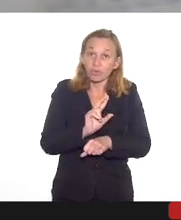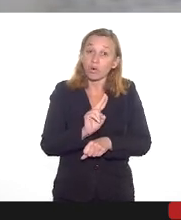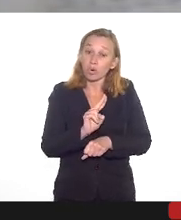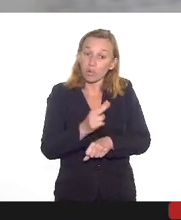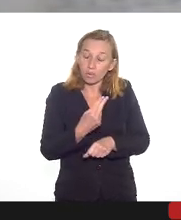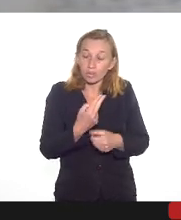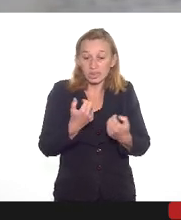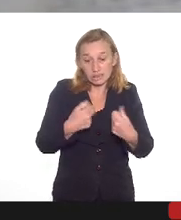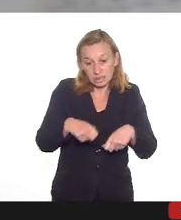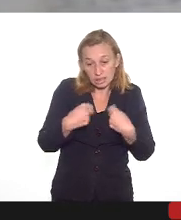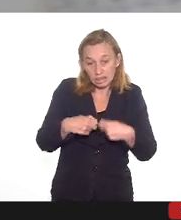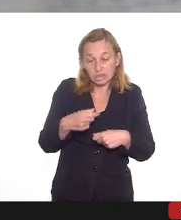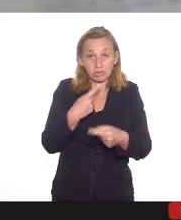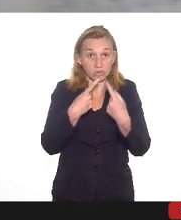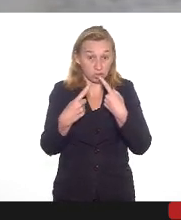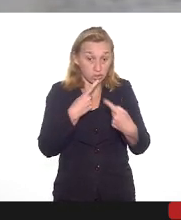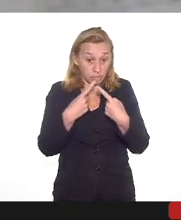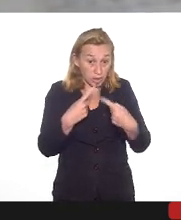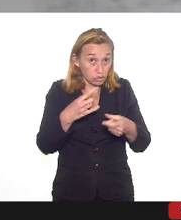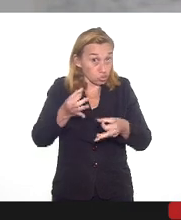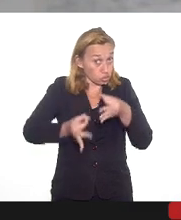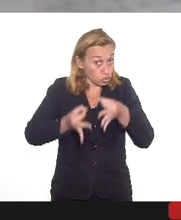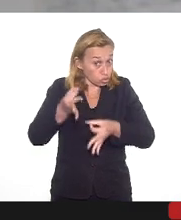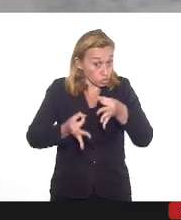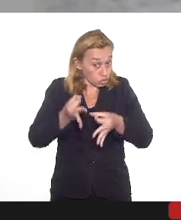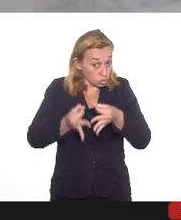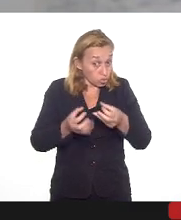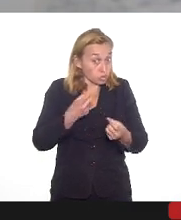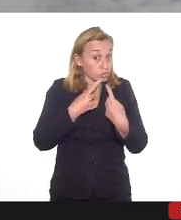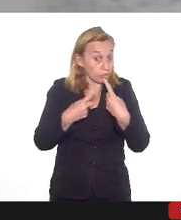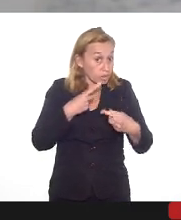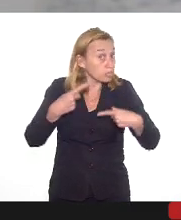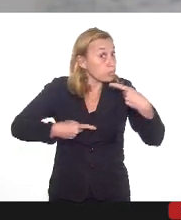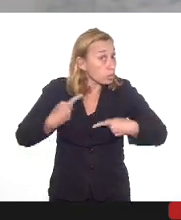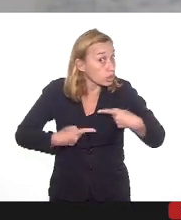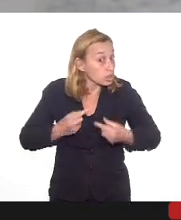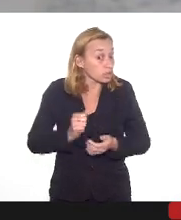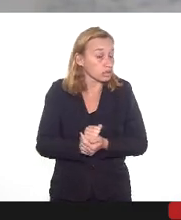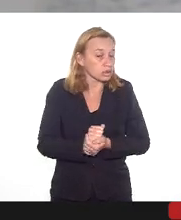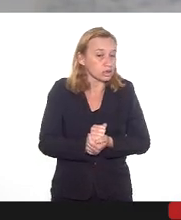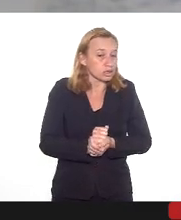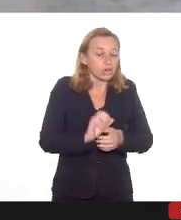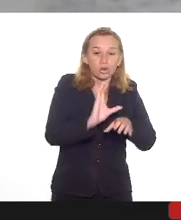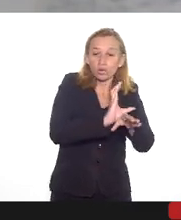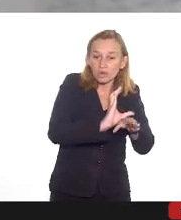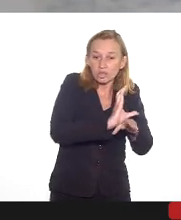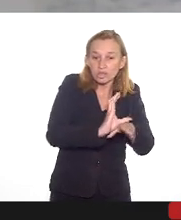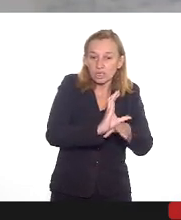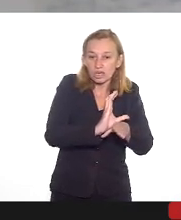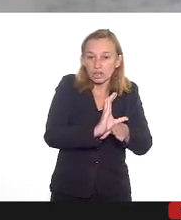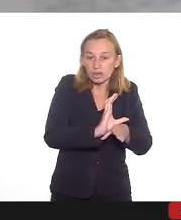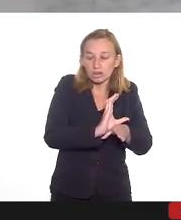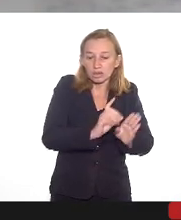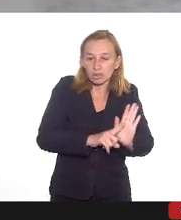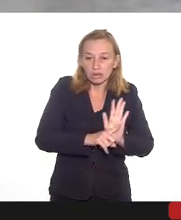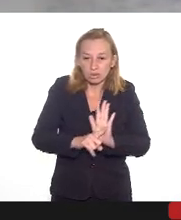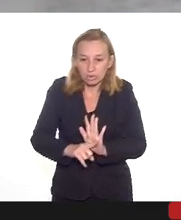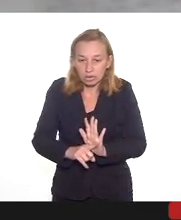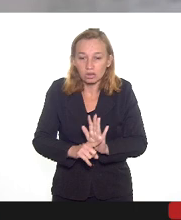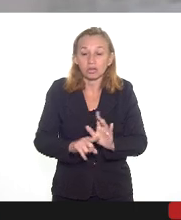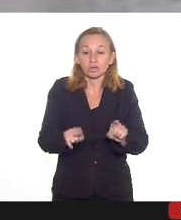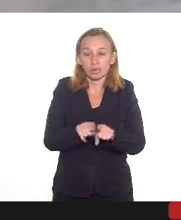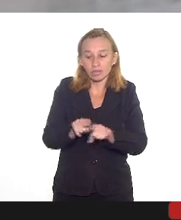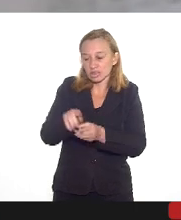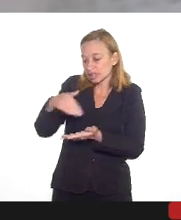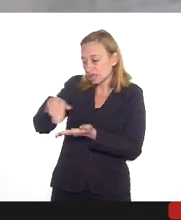deveríamos fazer um debate jurídico e um debate político, tanto com o Conselho do Regime, quanto com a Secretaria de Fazenda, até